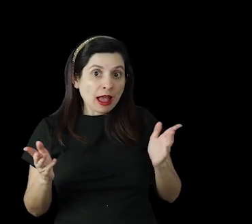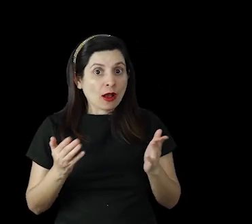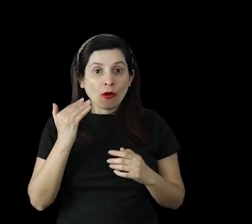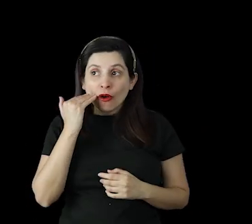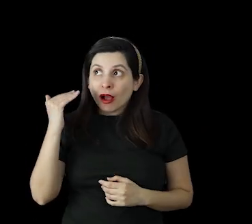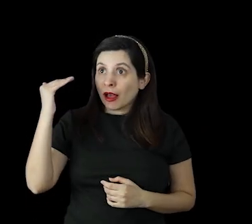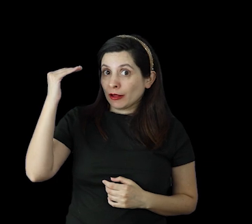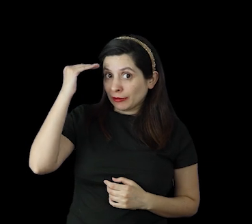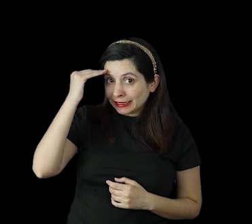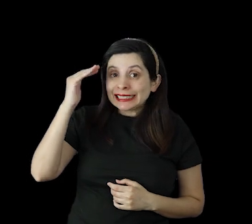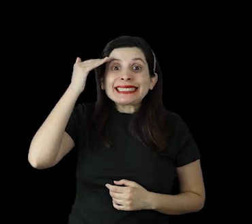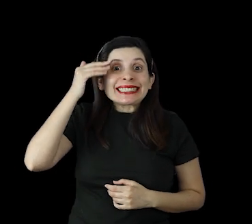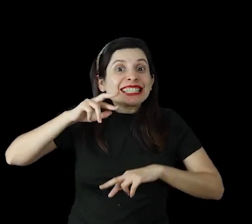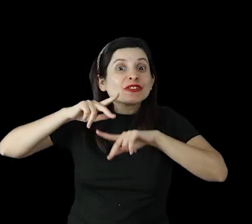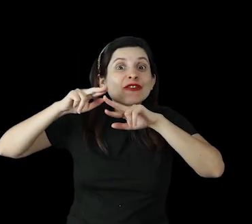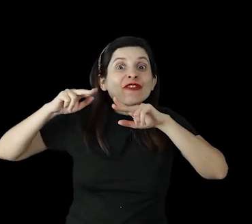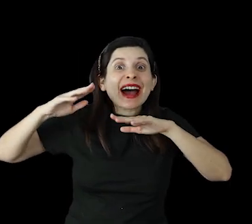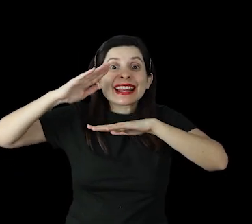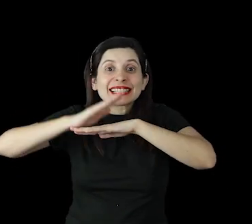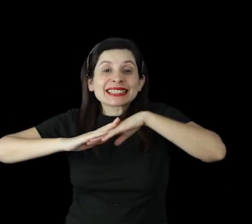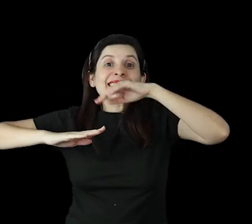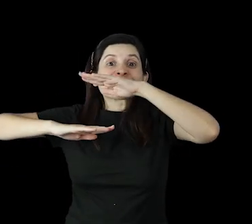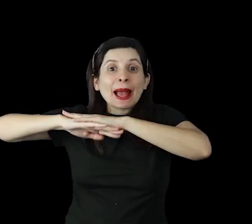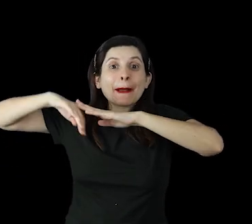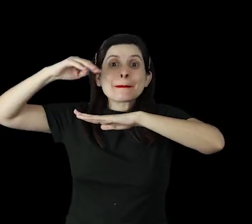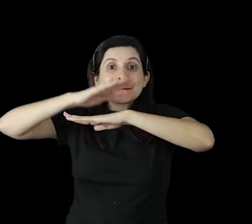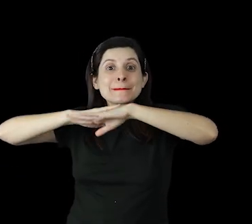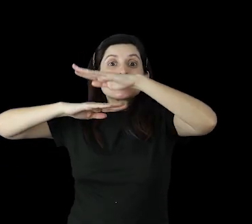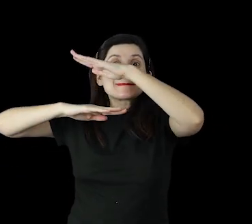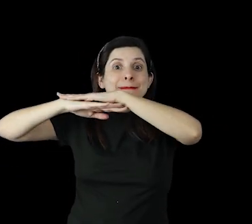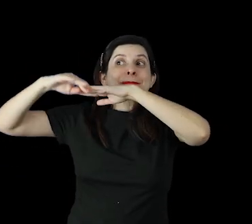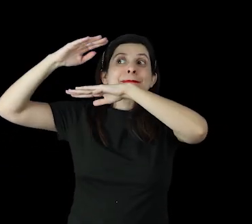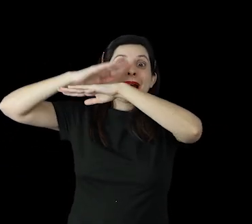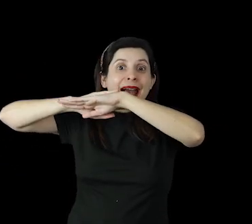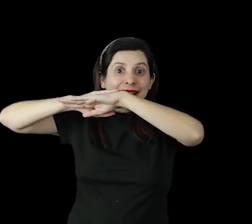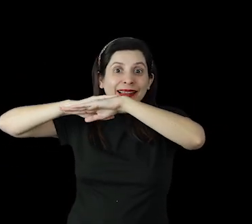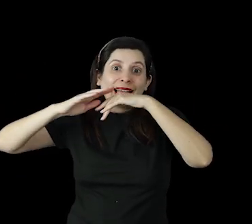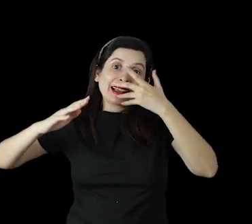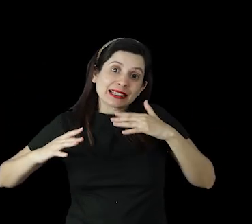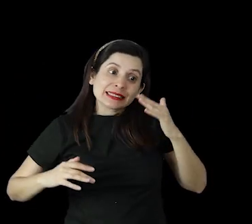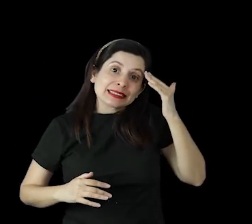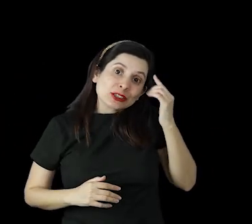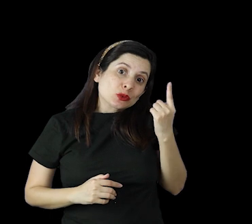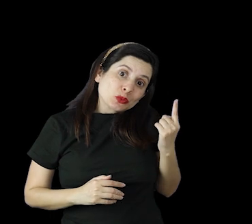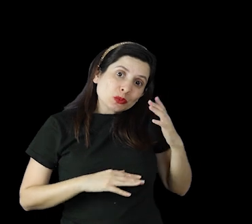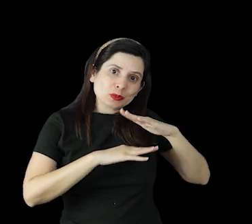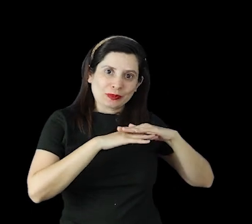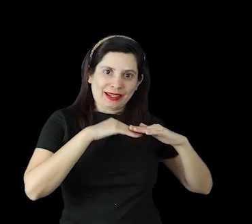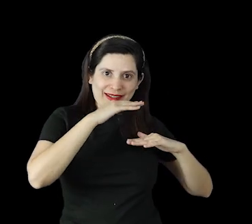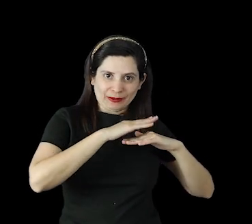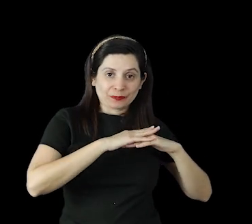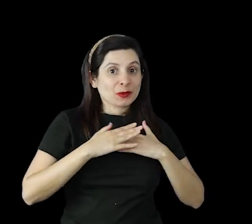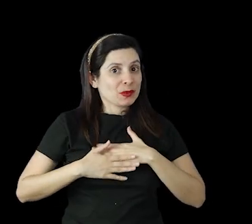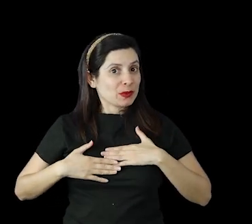entender várias outras camadas. E eu acho que isso também tem muita beleza, né? Por exemplo, eu gosto